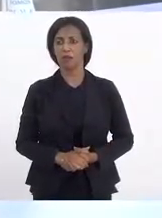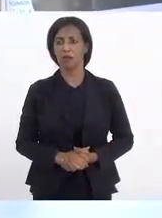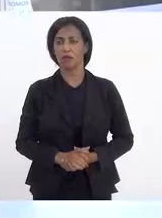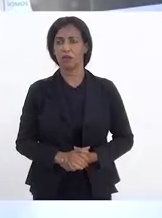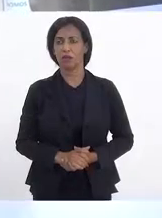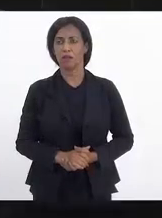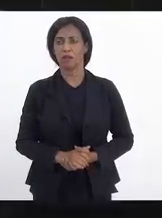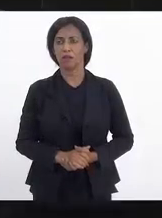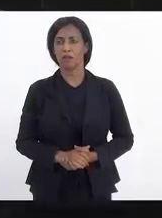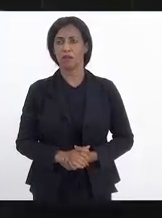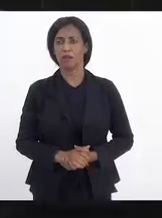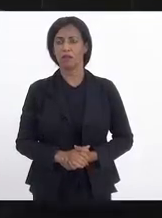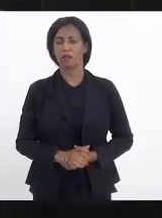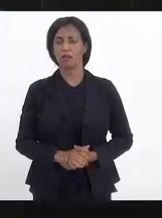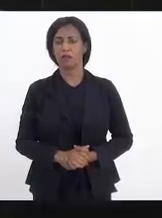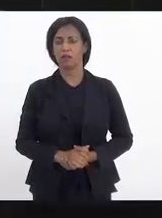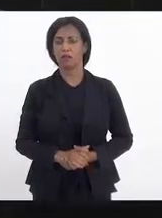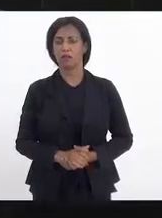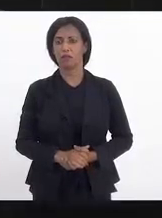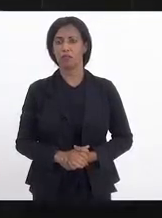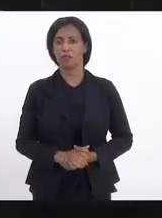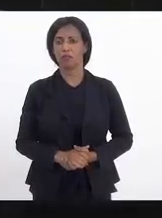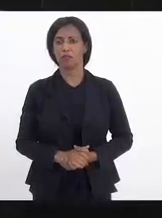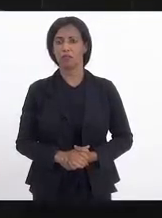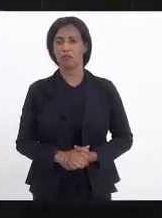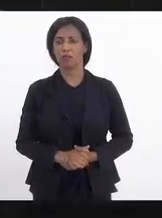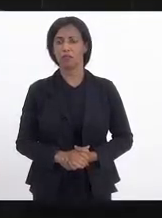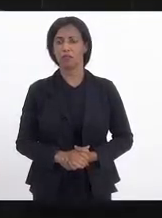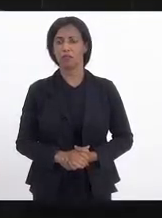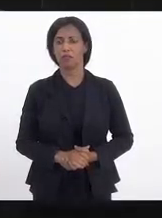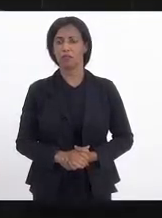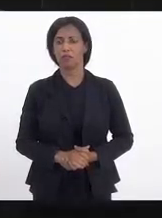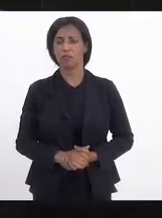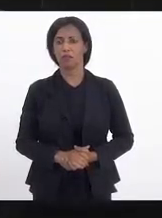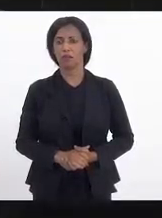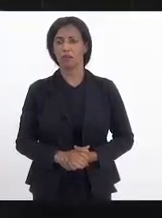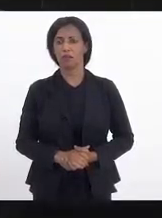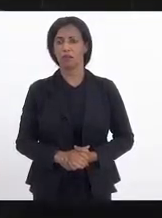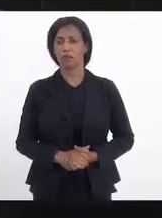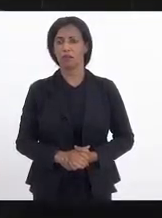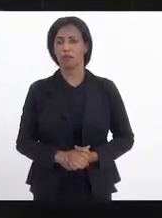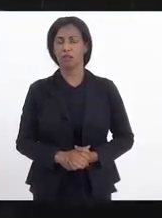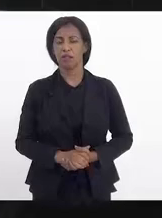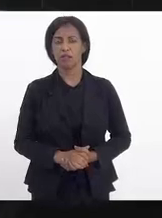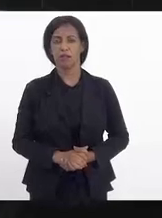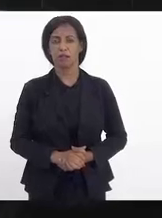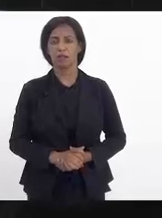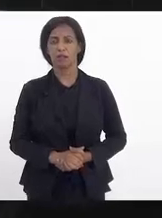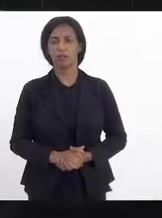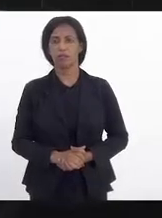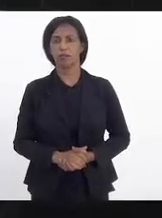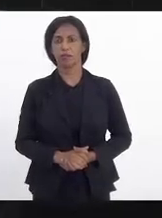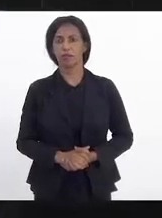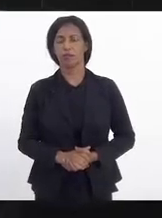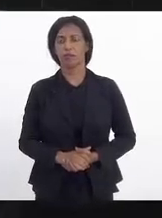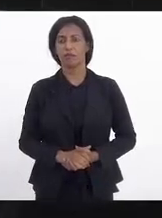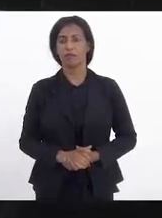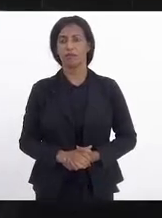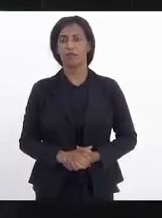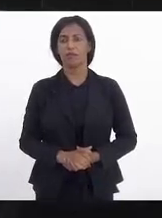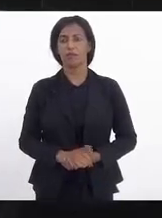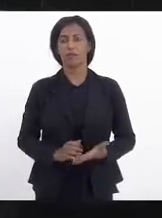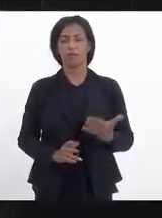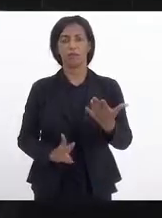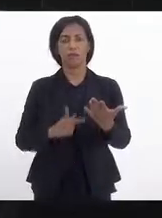E aí deixa senhores senhores senhores a